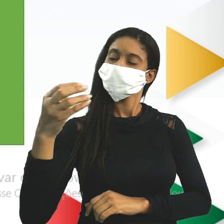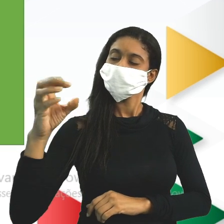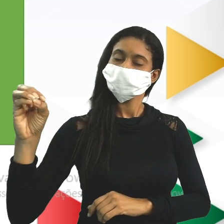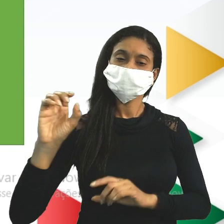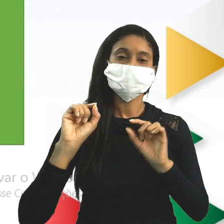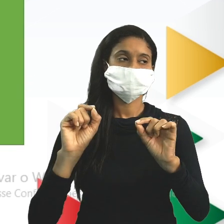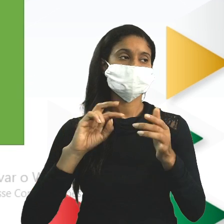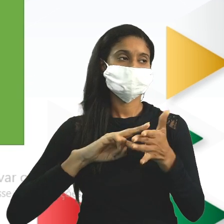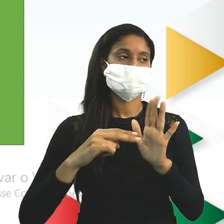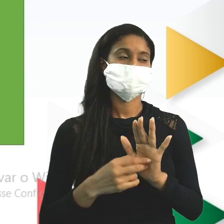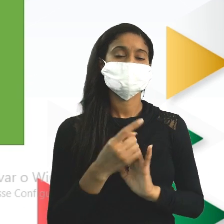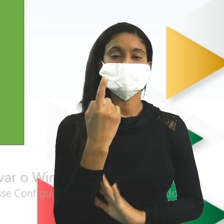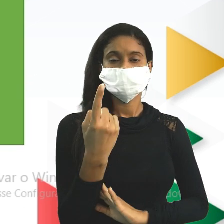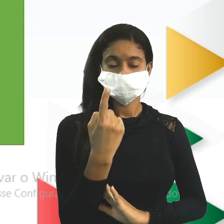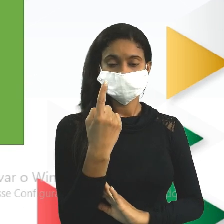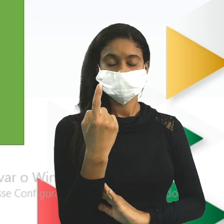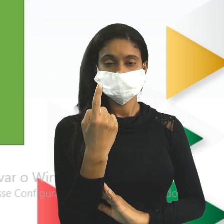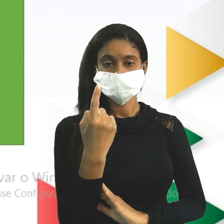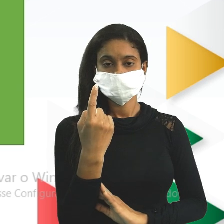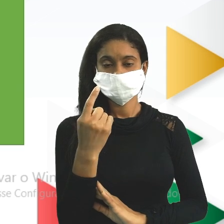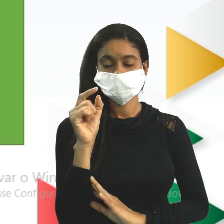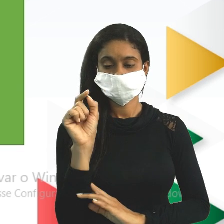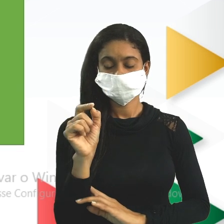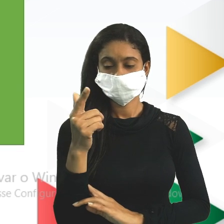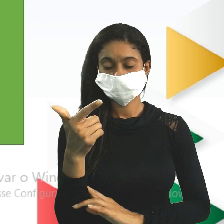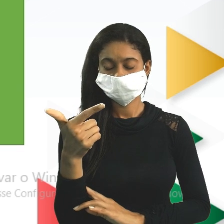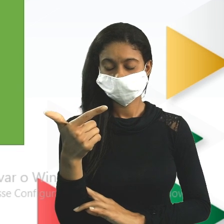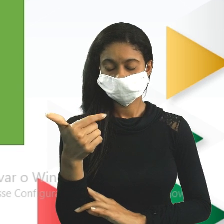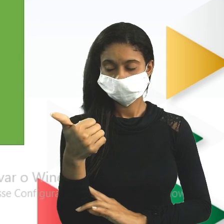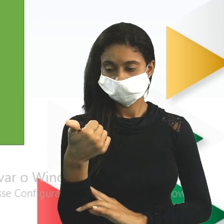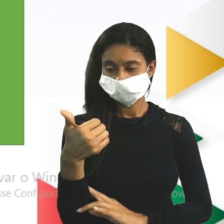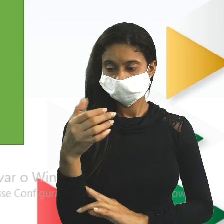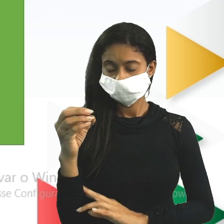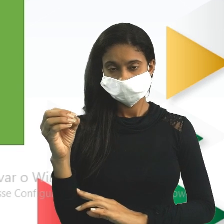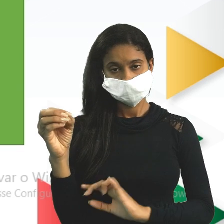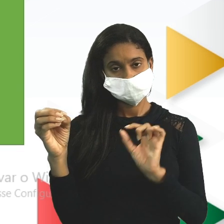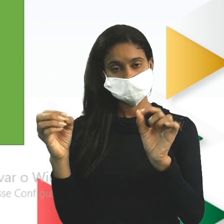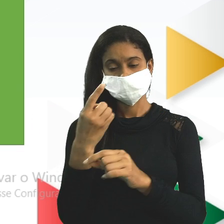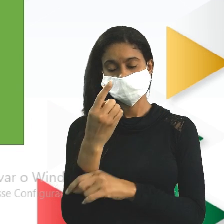100 centímetros. Ou 1/100, ou ainda 1